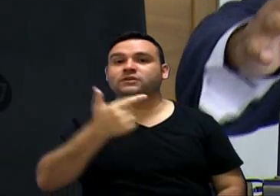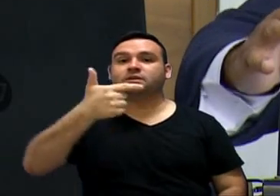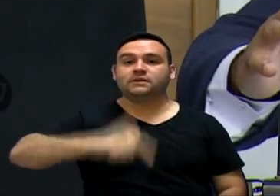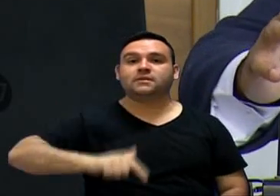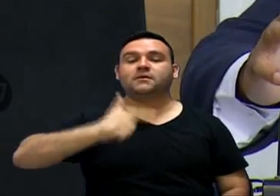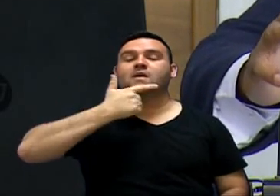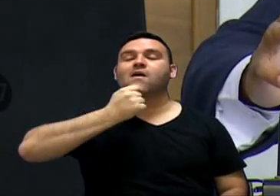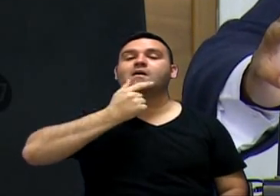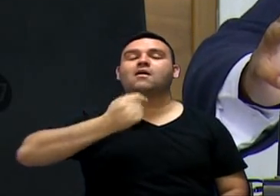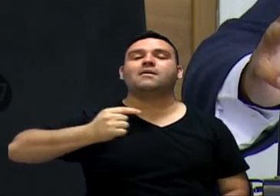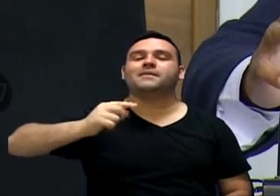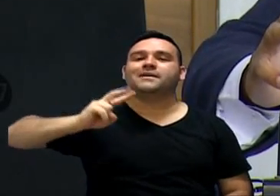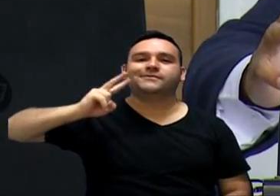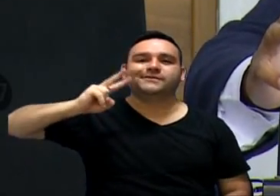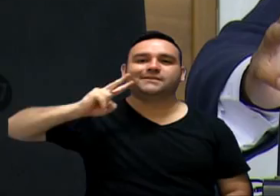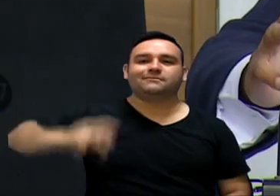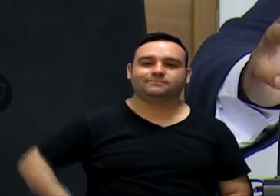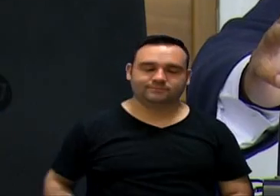depois vereador Vitão.